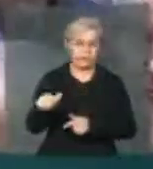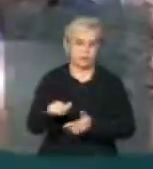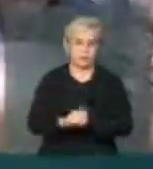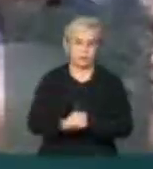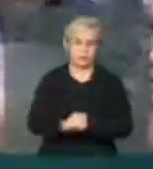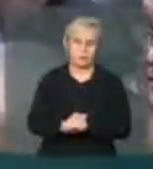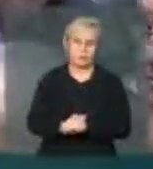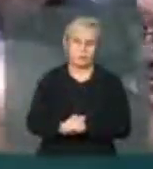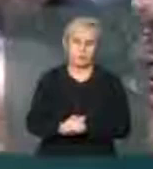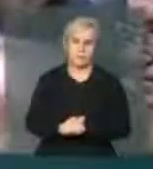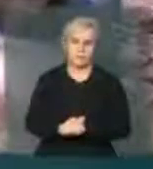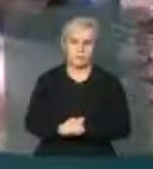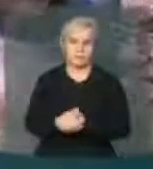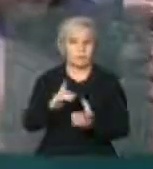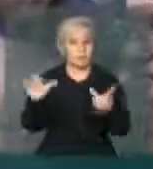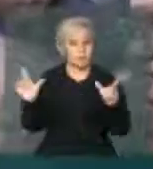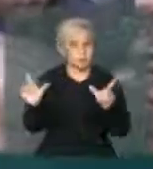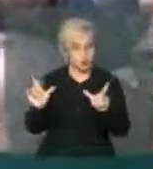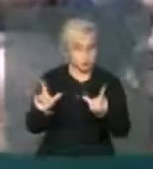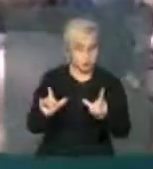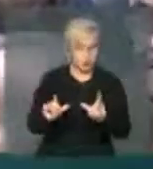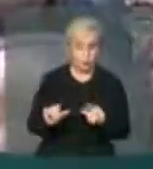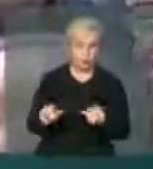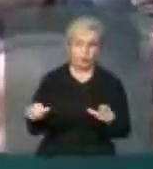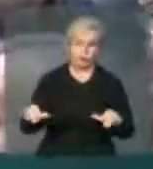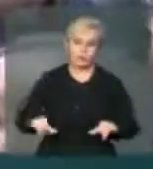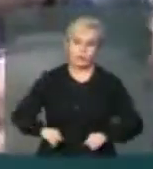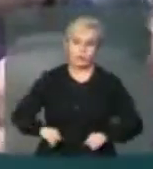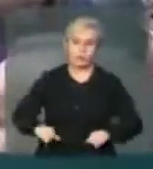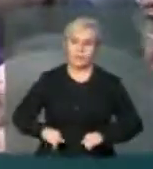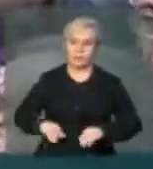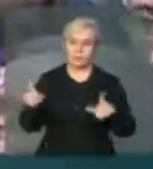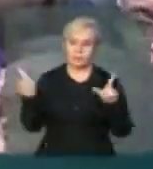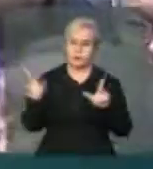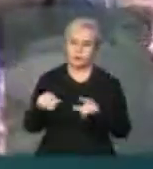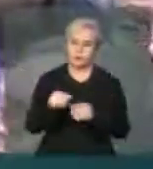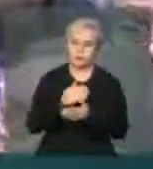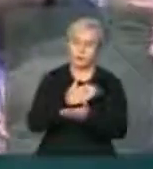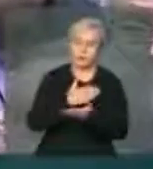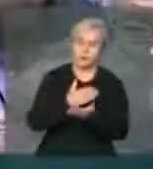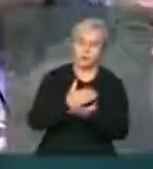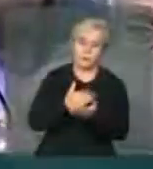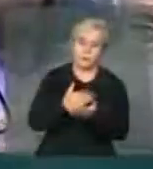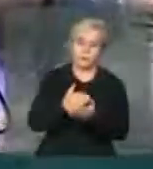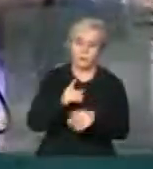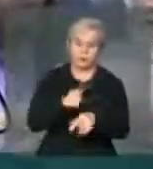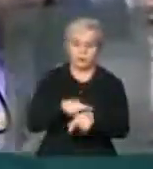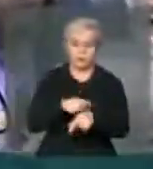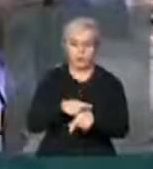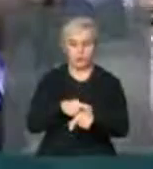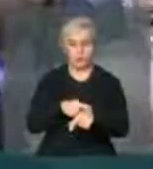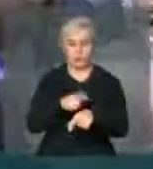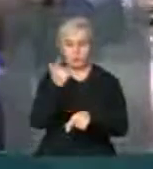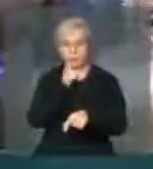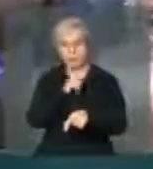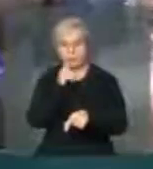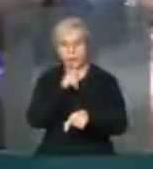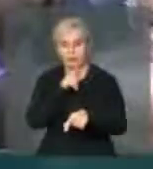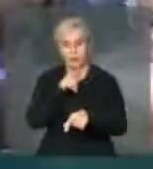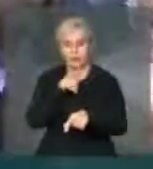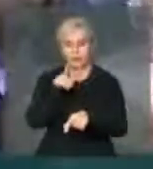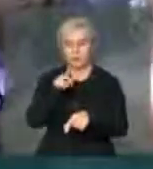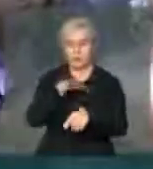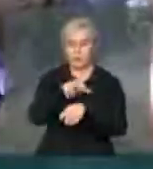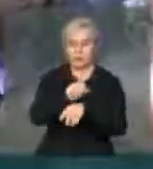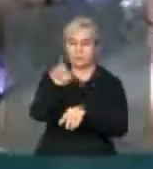Ela minimiza a emenda aglutinativa, o prazo para o exercício do direito